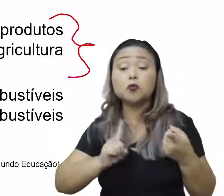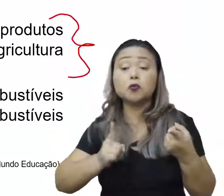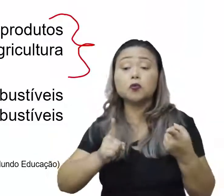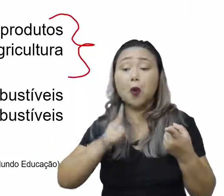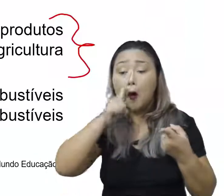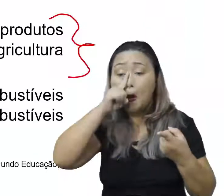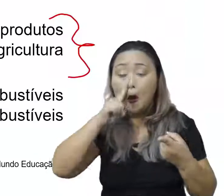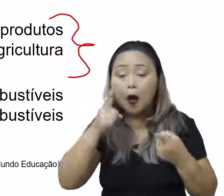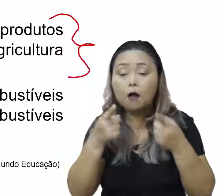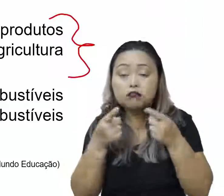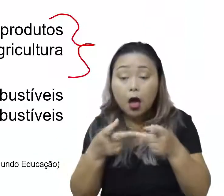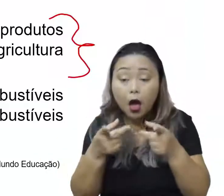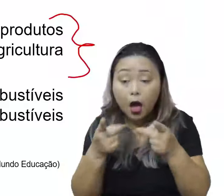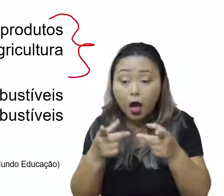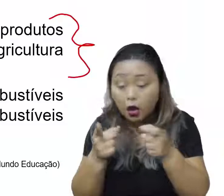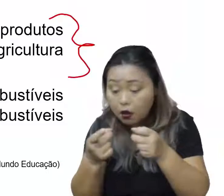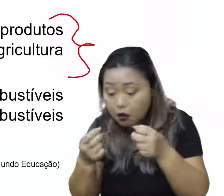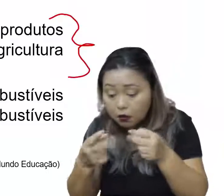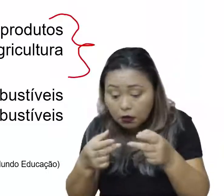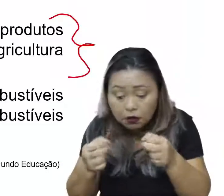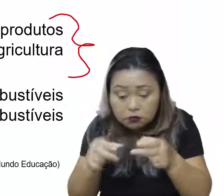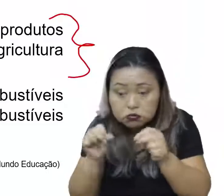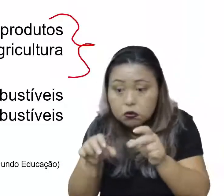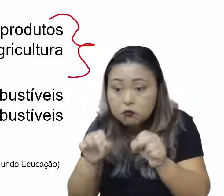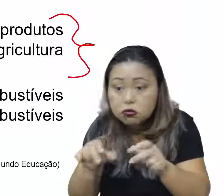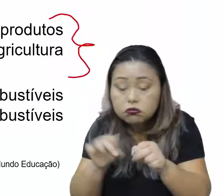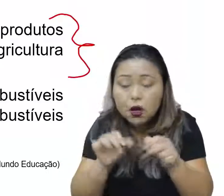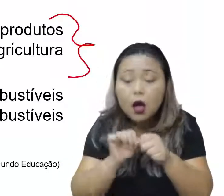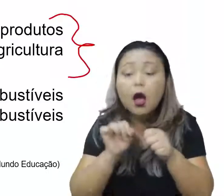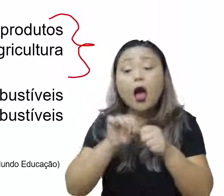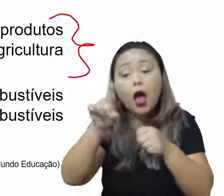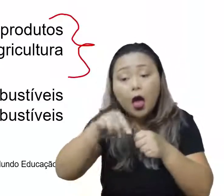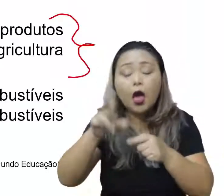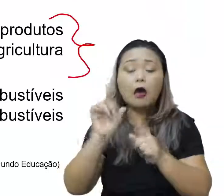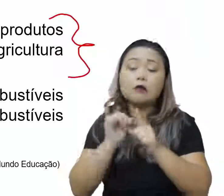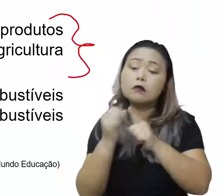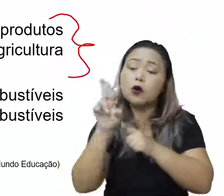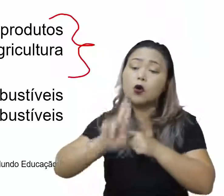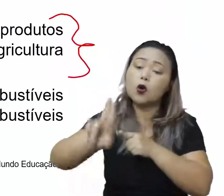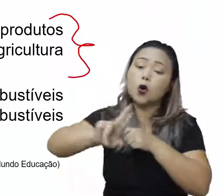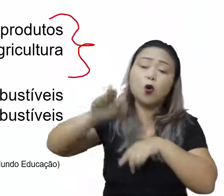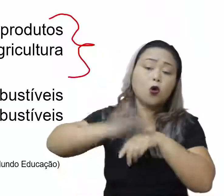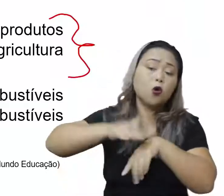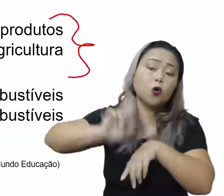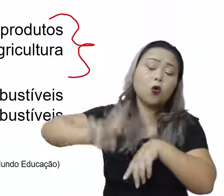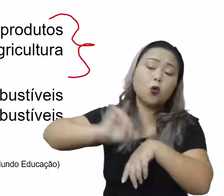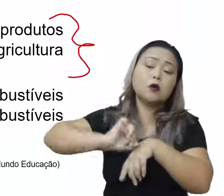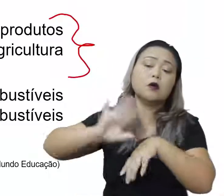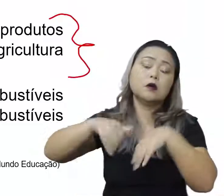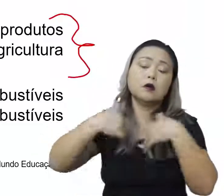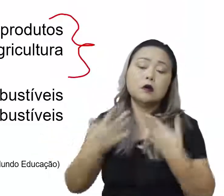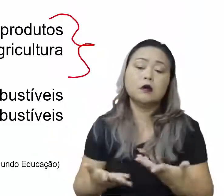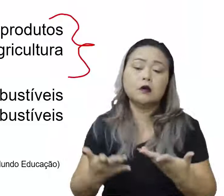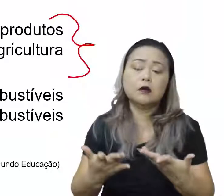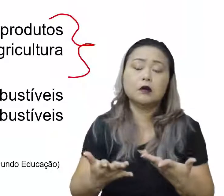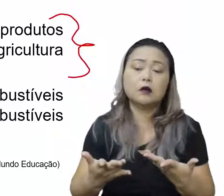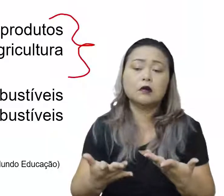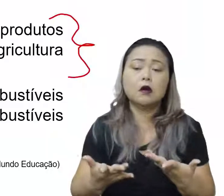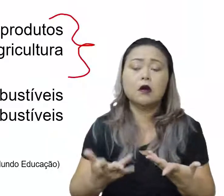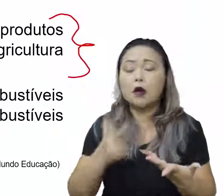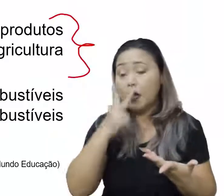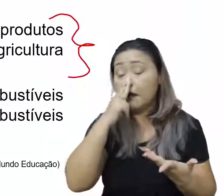vocês que estão aí no campo, sabe que isso ainda é muito utilizado e como se fosse praticamente um